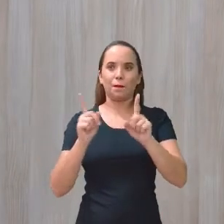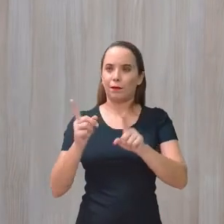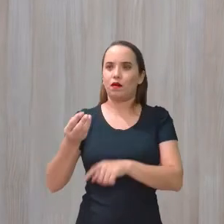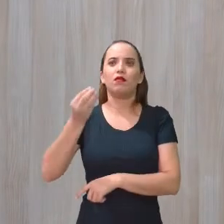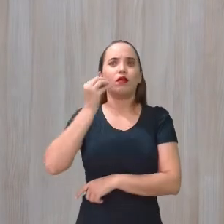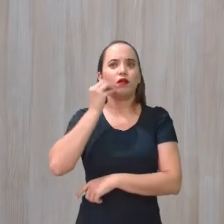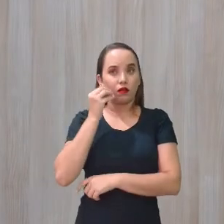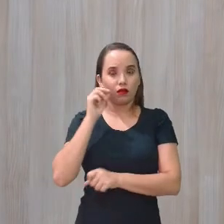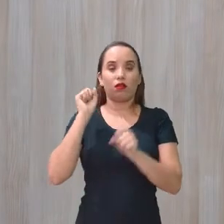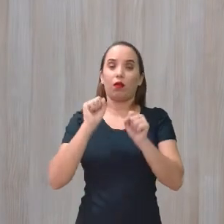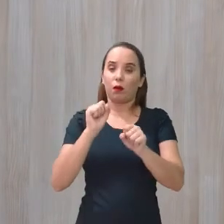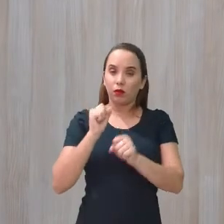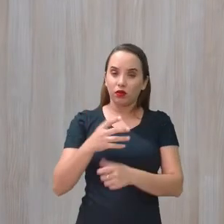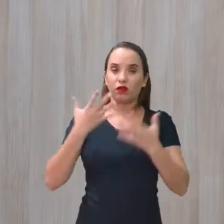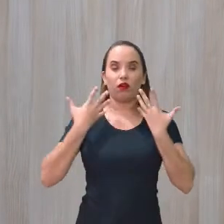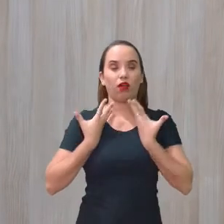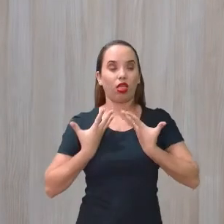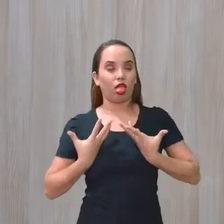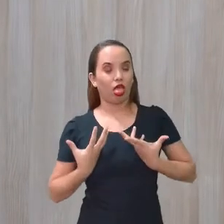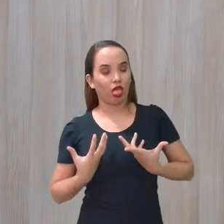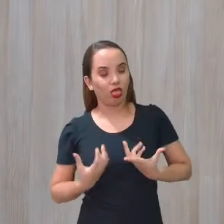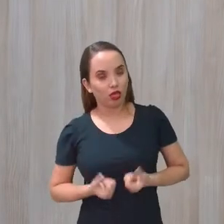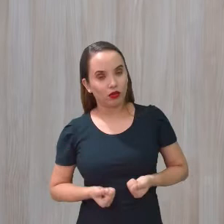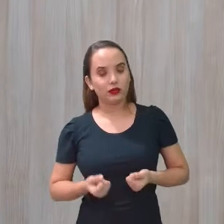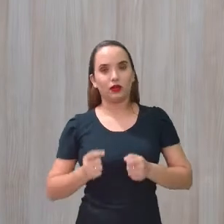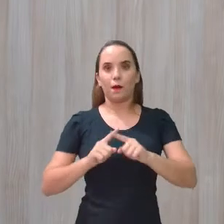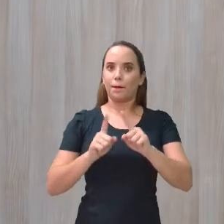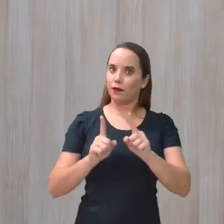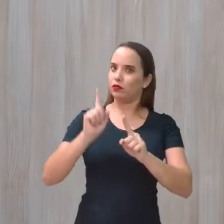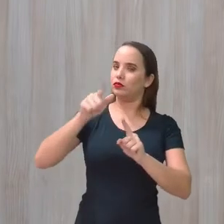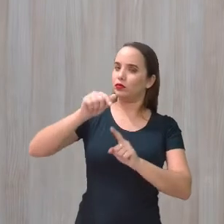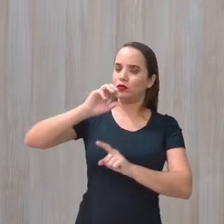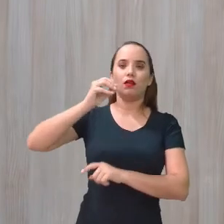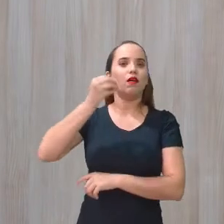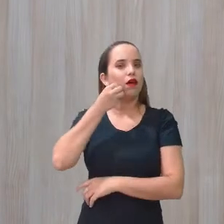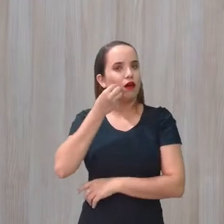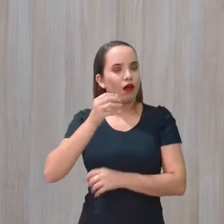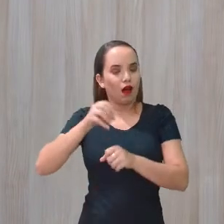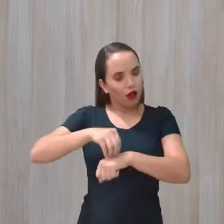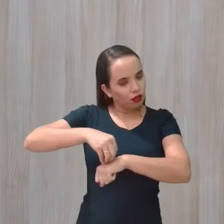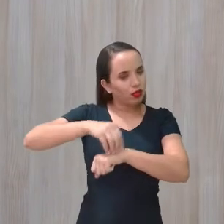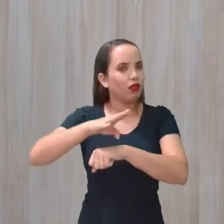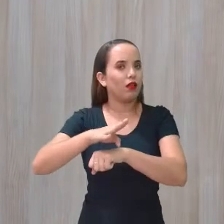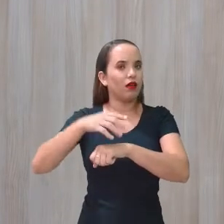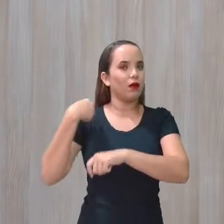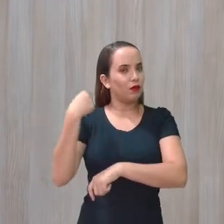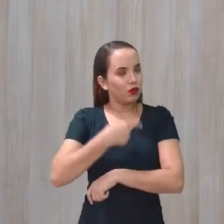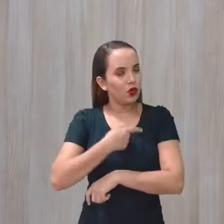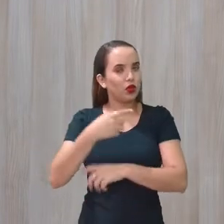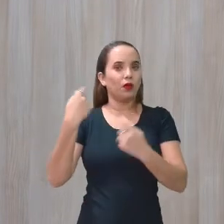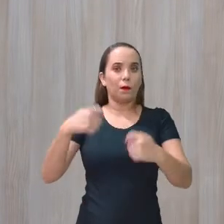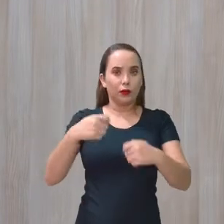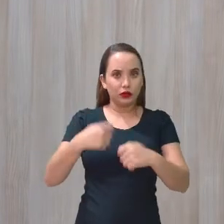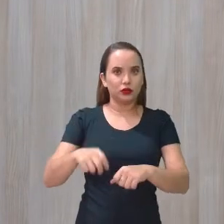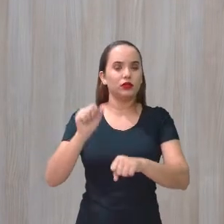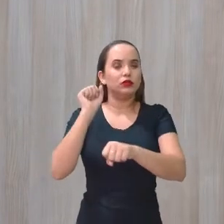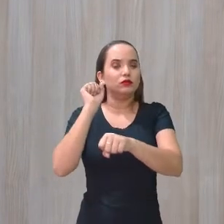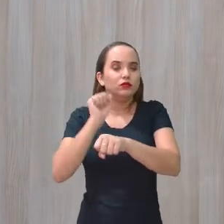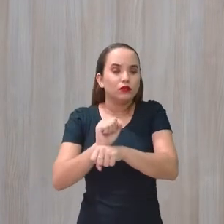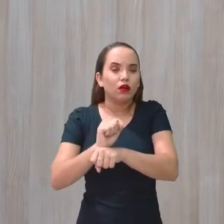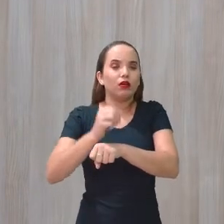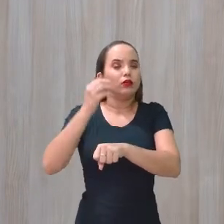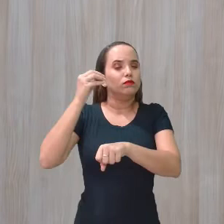muito cansativa nesse primeiro momento, é a sugestão da gente, tá certo? Para ficar tentando, você vai